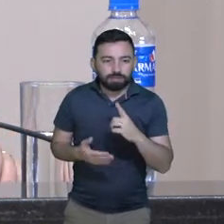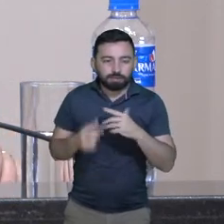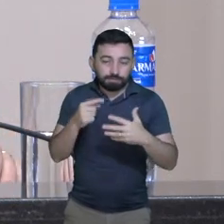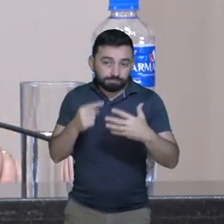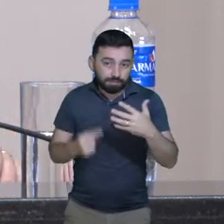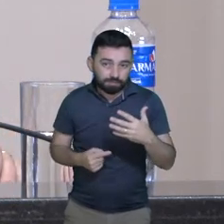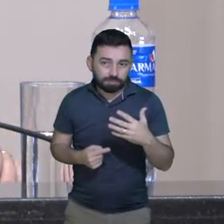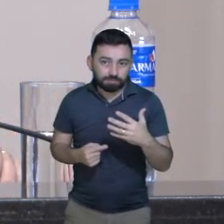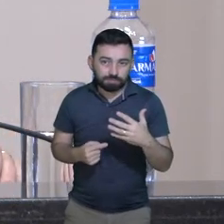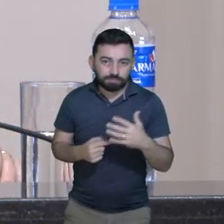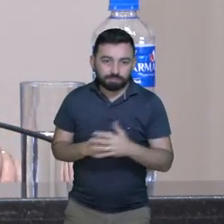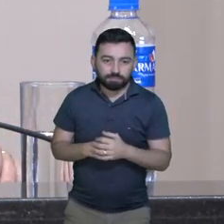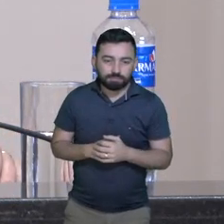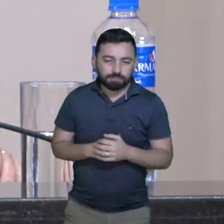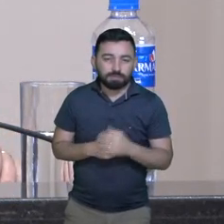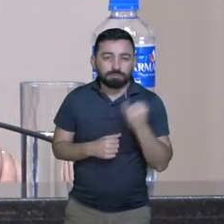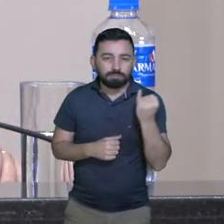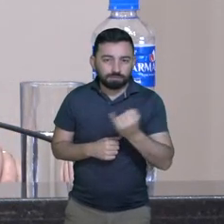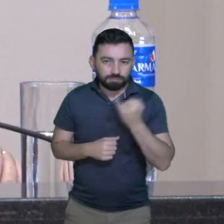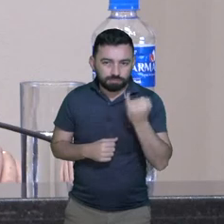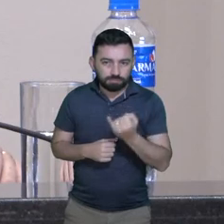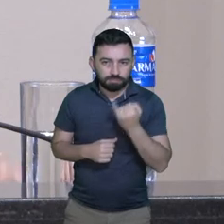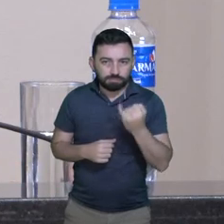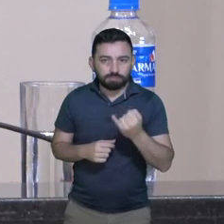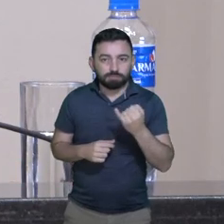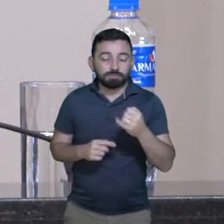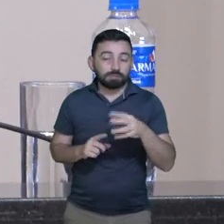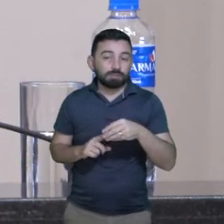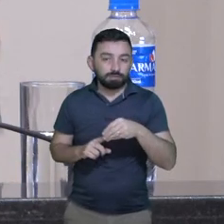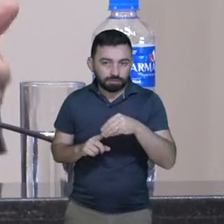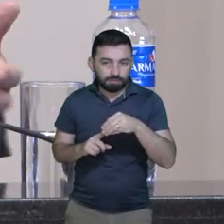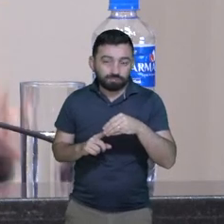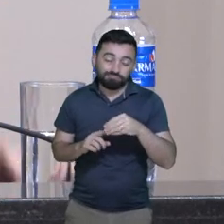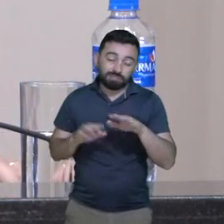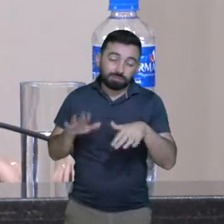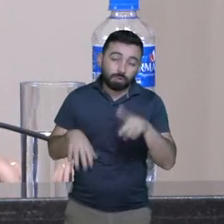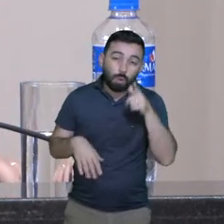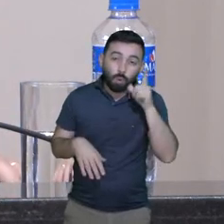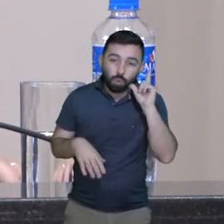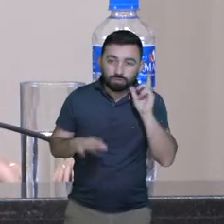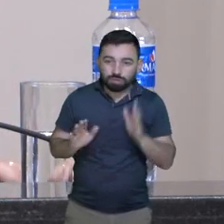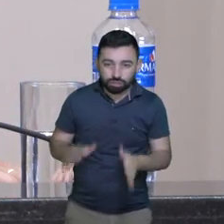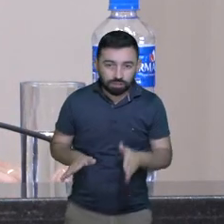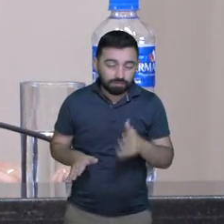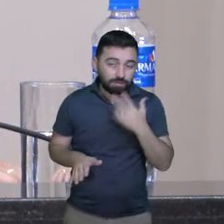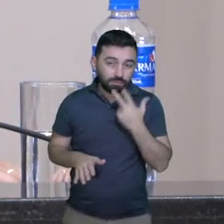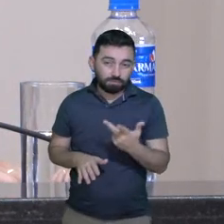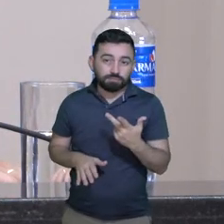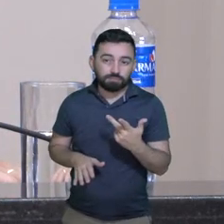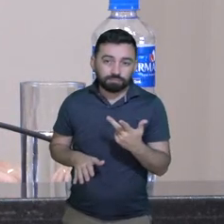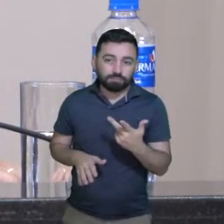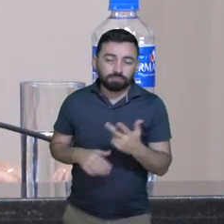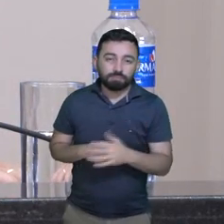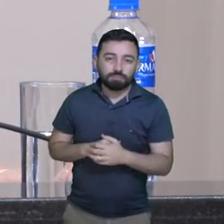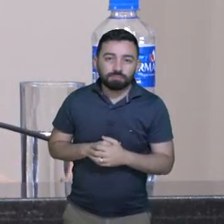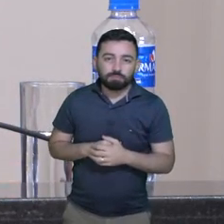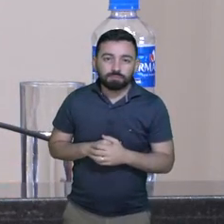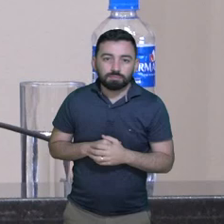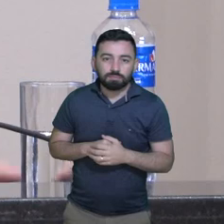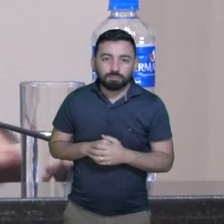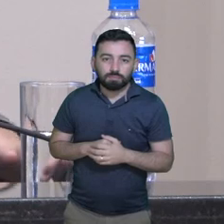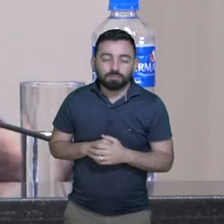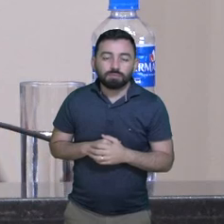né que são importantes de destacar e embora ontem já foi muito bem acentuado né Eh há